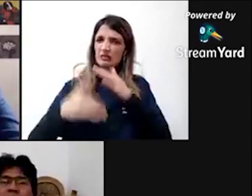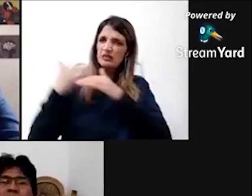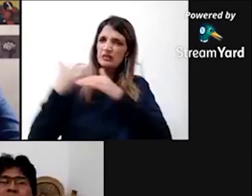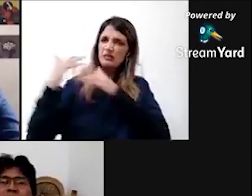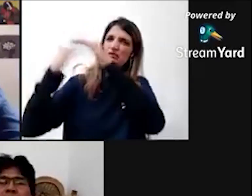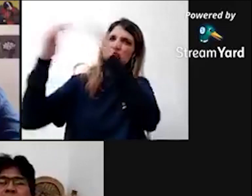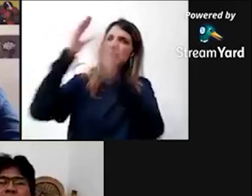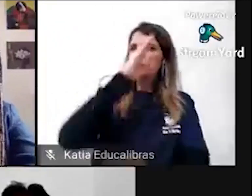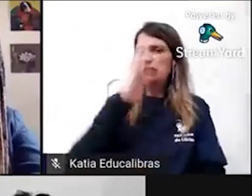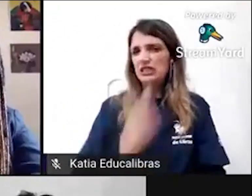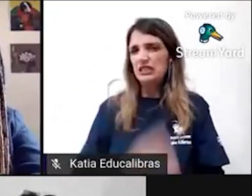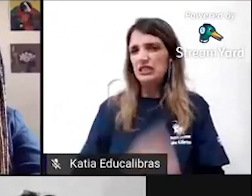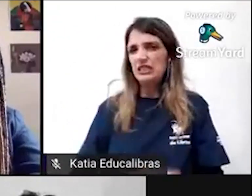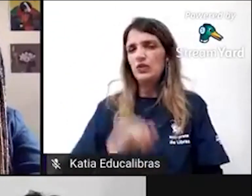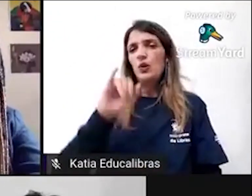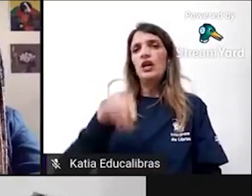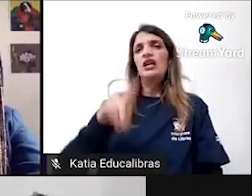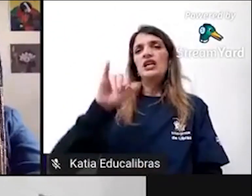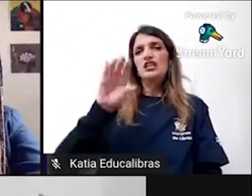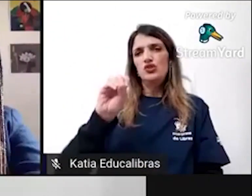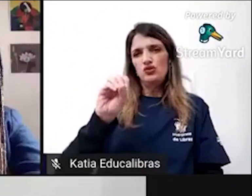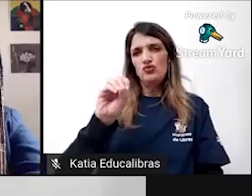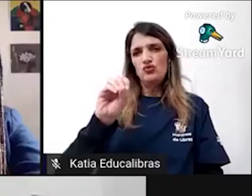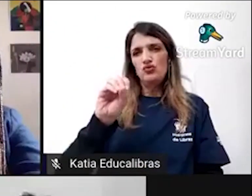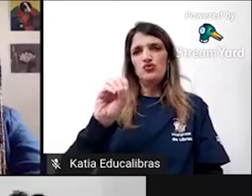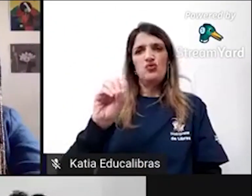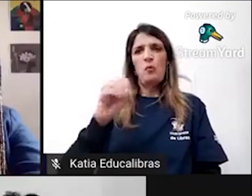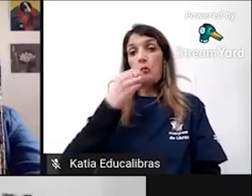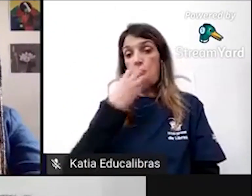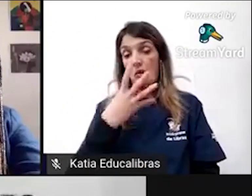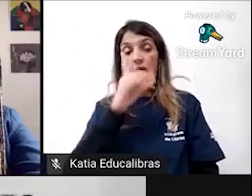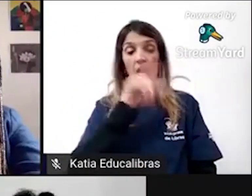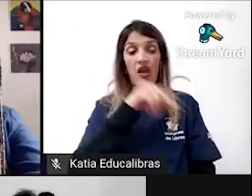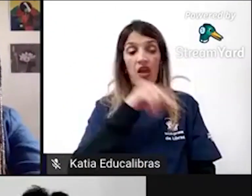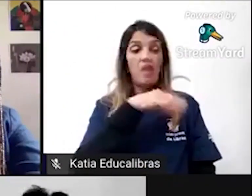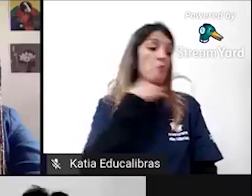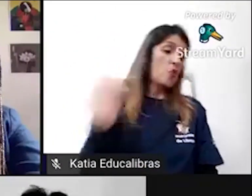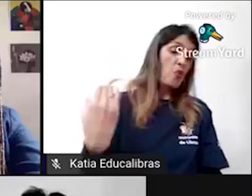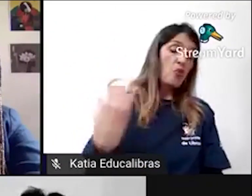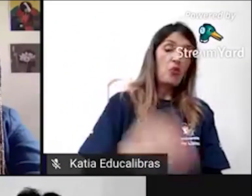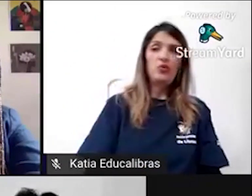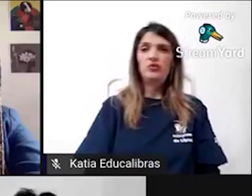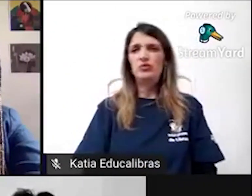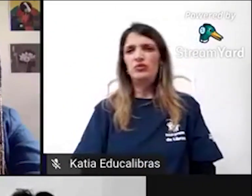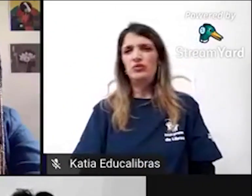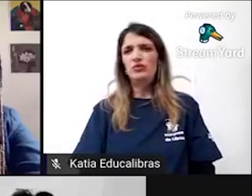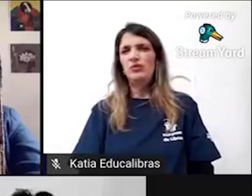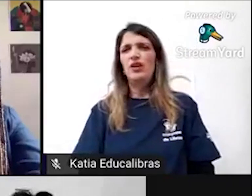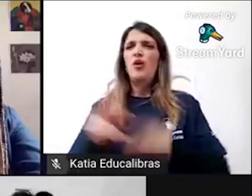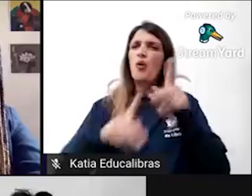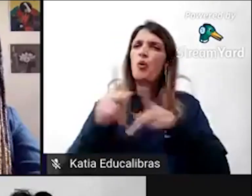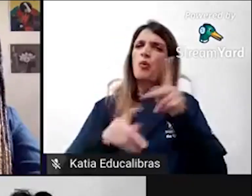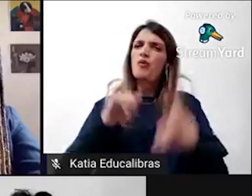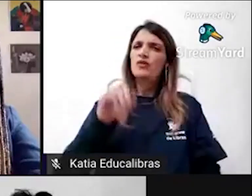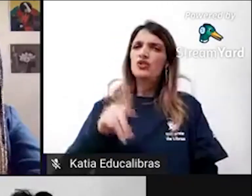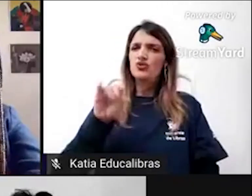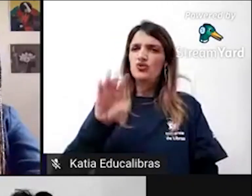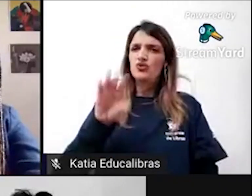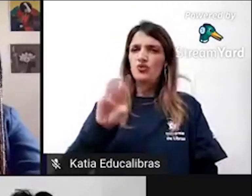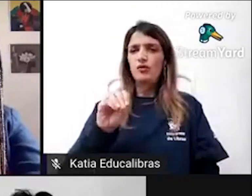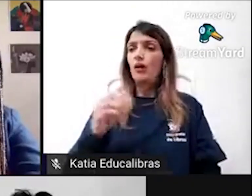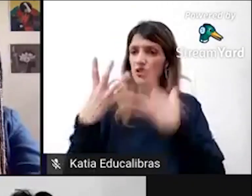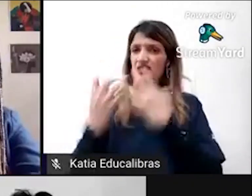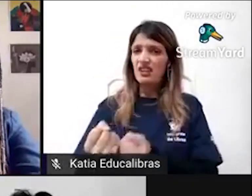Brasil, o índio bom é um índio morto. Né? Quando a gente aceita esse tipo de discurso,